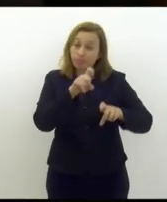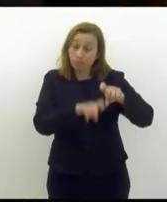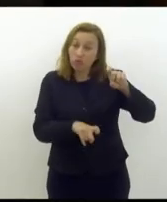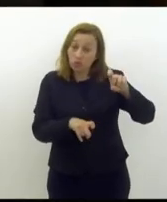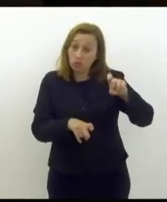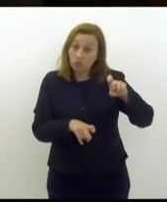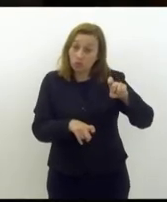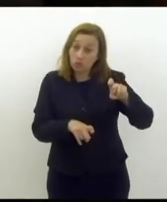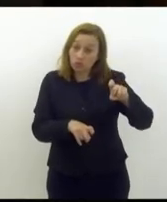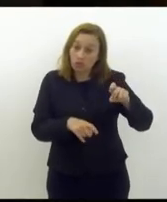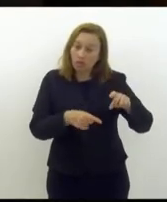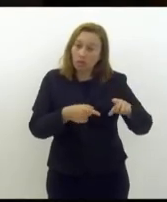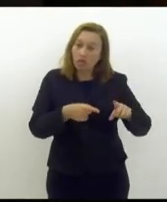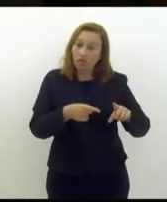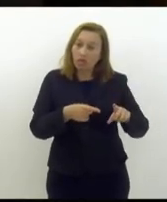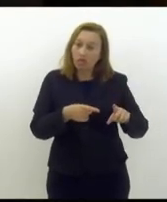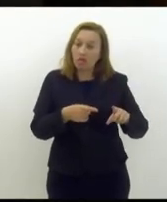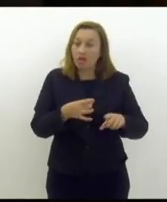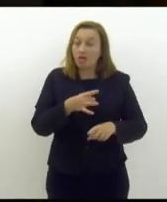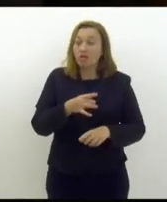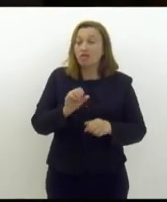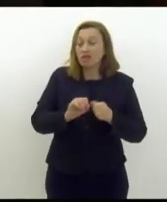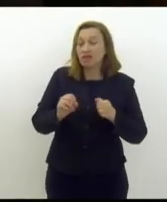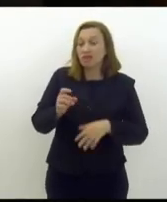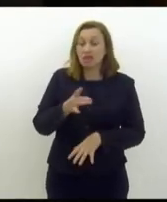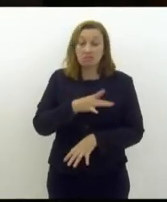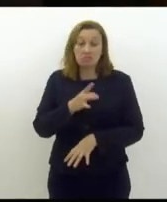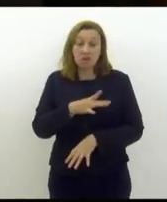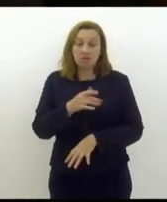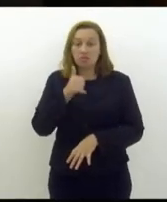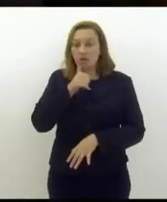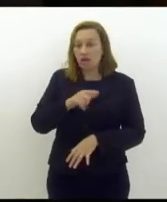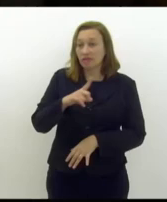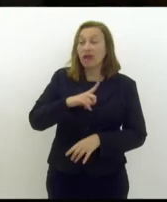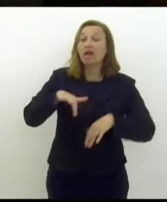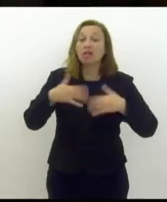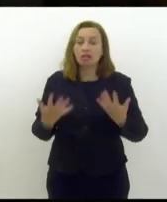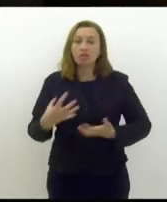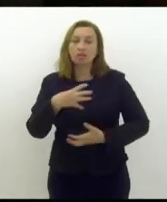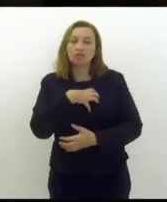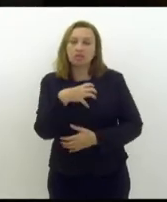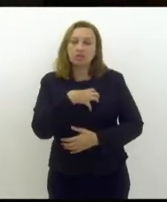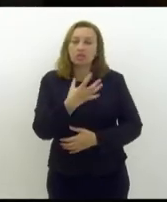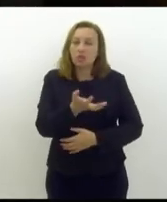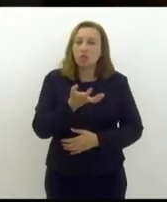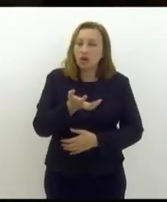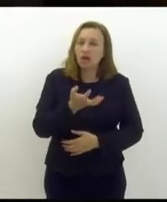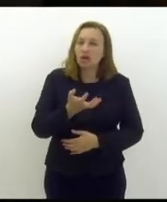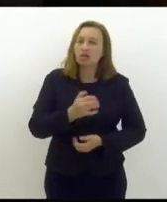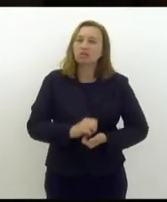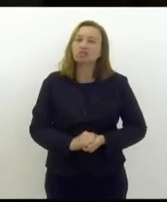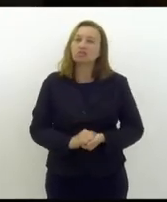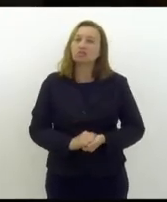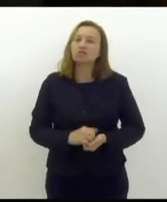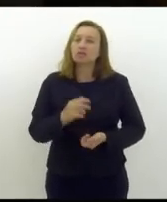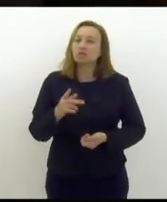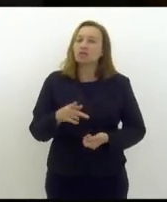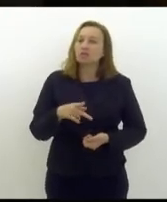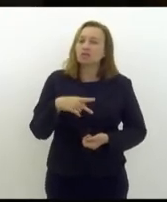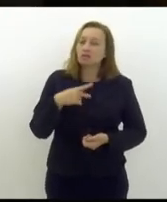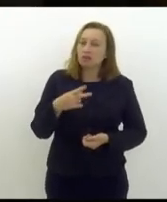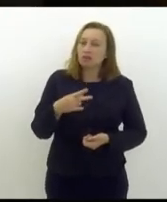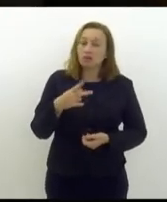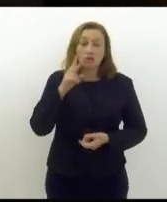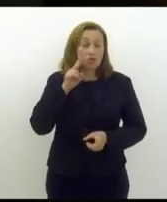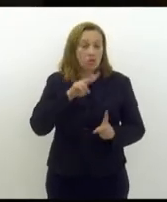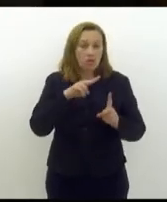para intimidar as mulheres parlamentares Então nesse sentido eu quero aqui fazer couro e olhar